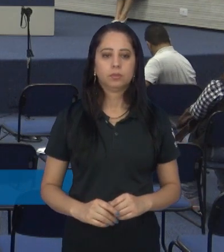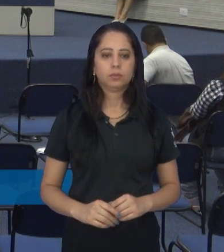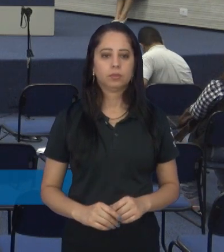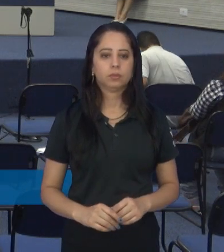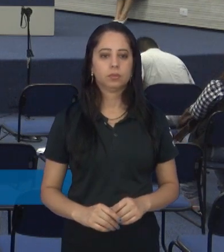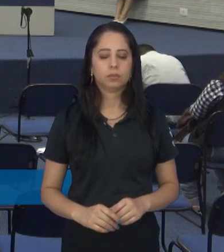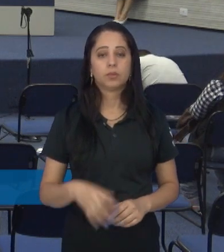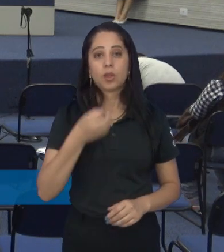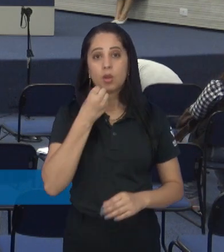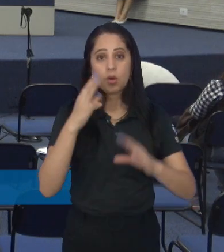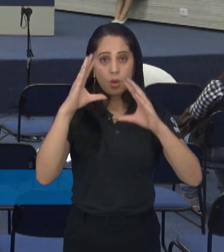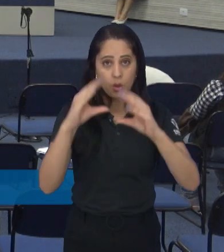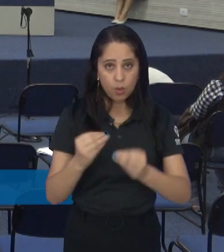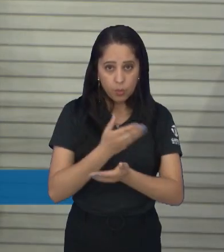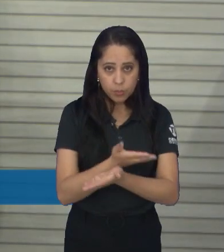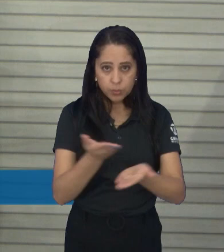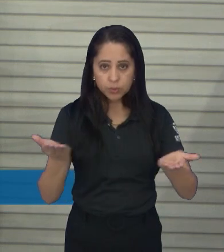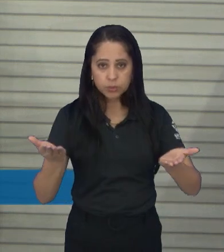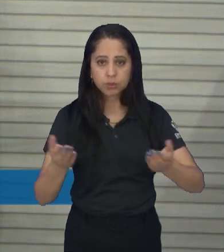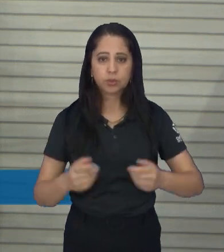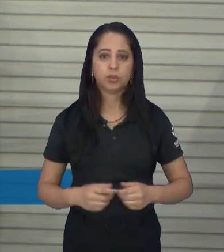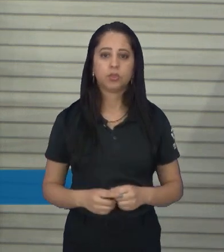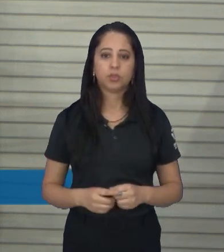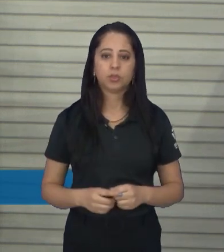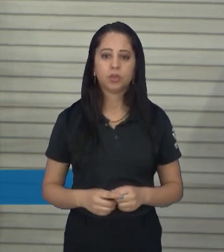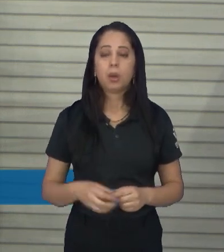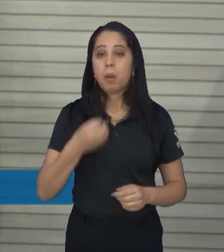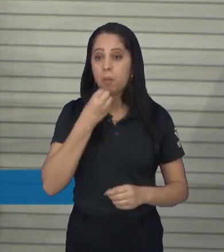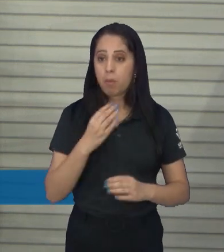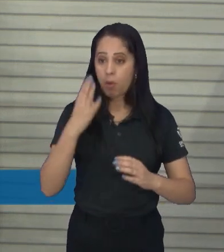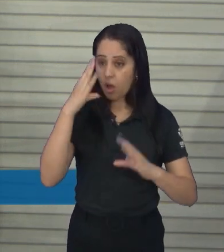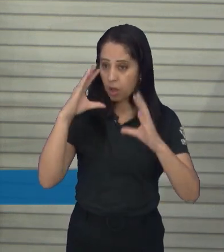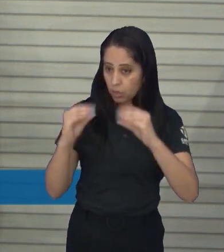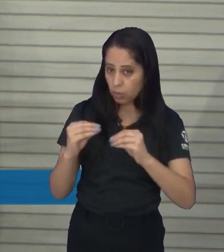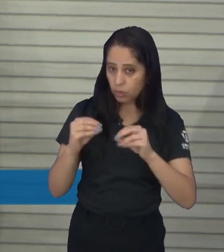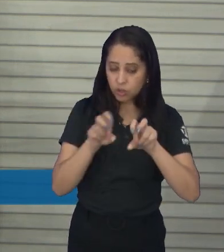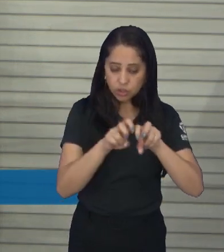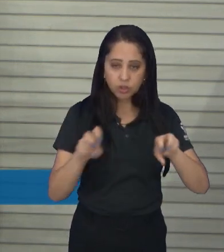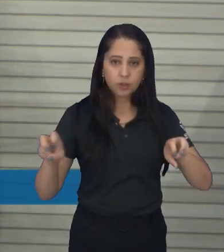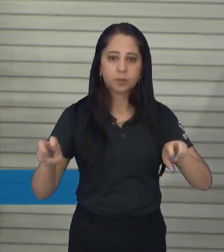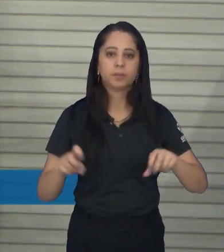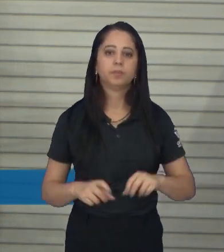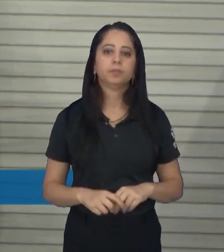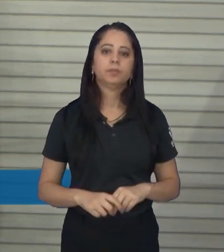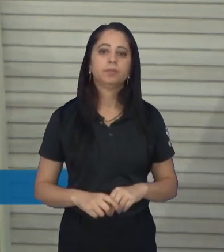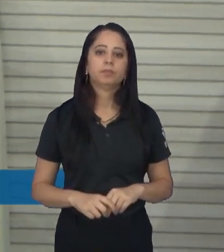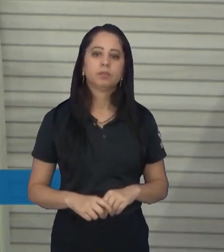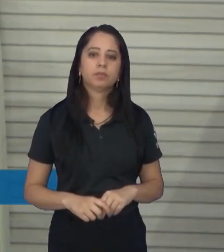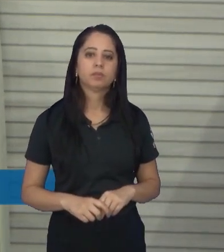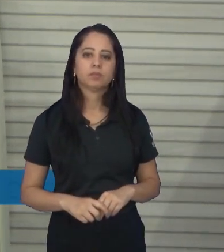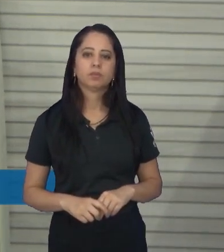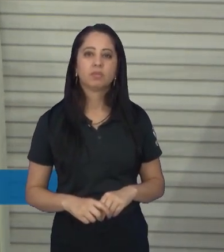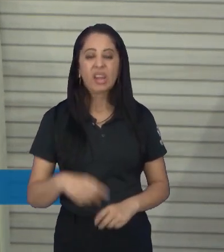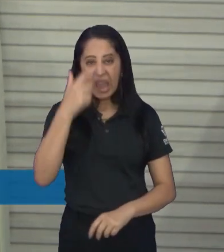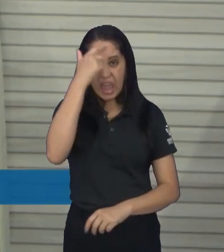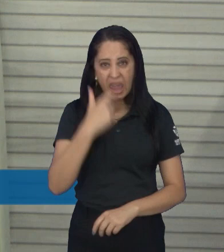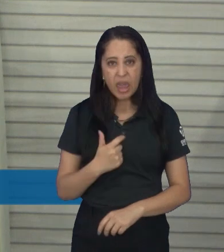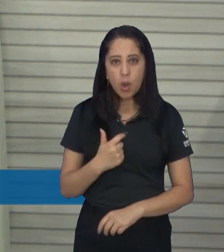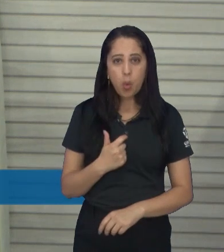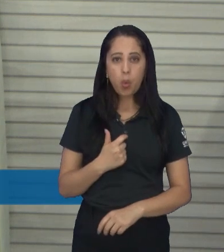Boa noite a todos e a todas Boa noite a mesa aqui simplesmente é um analfabeto que vai